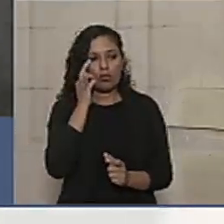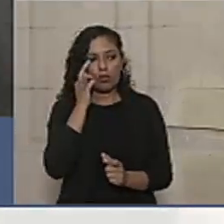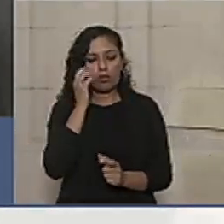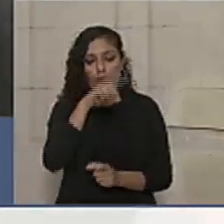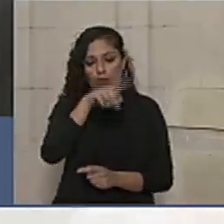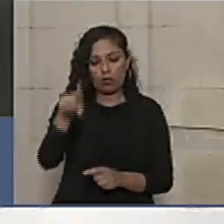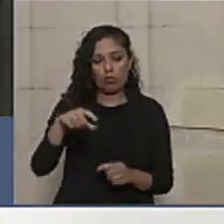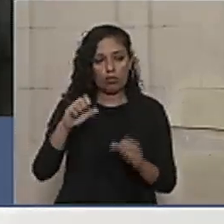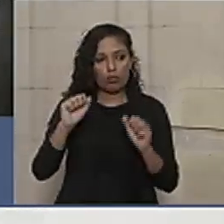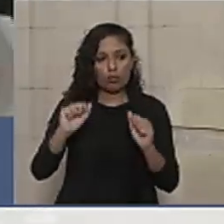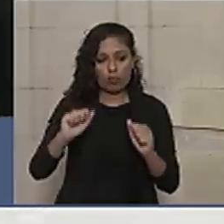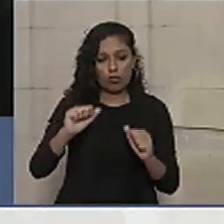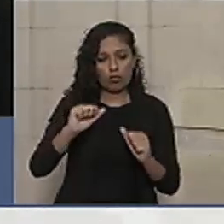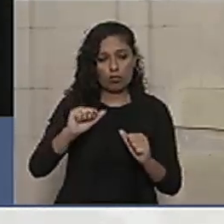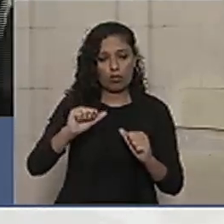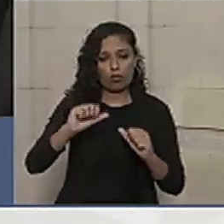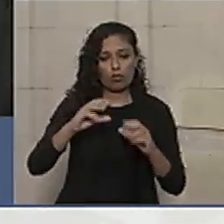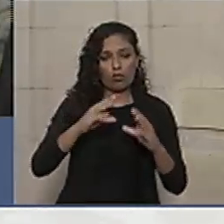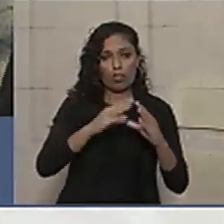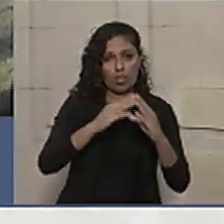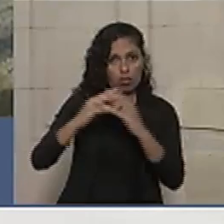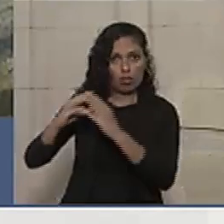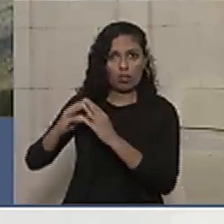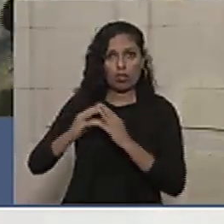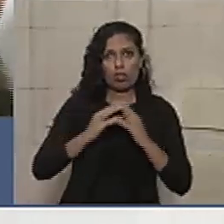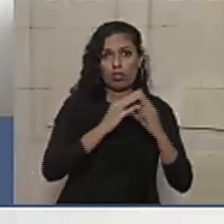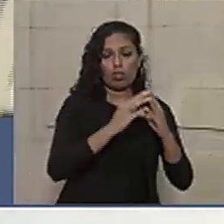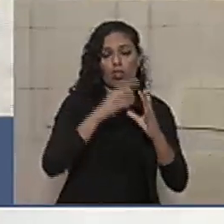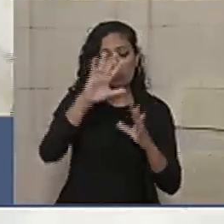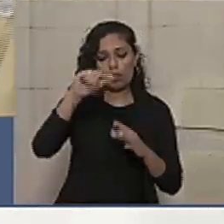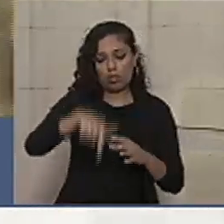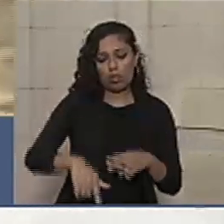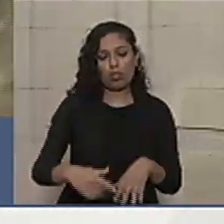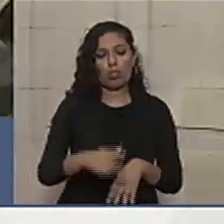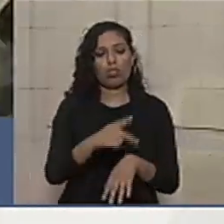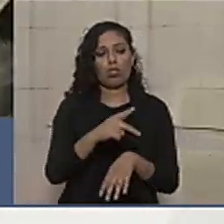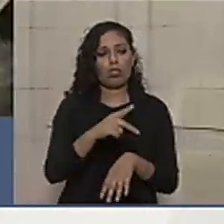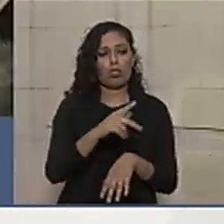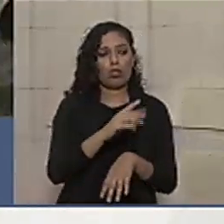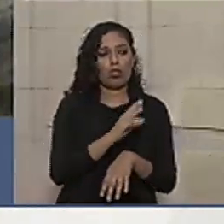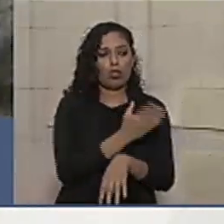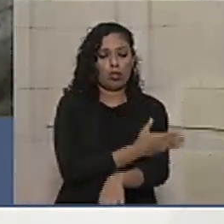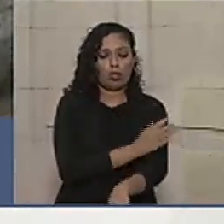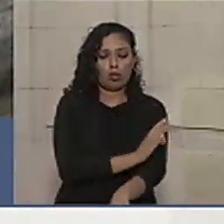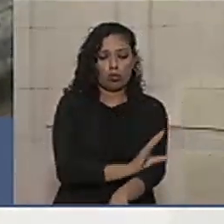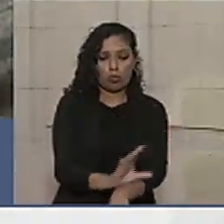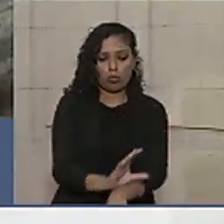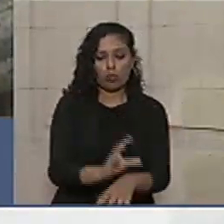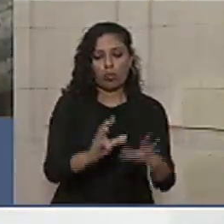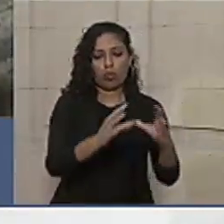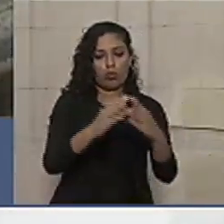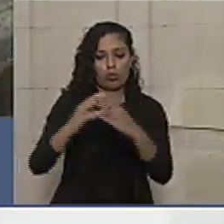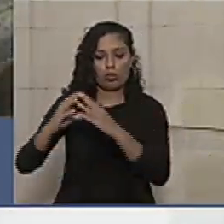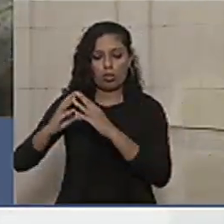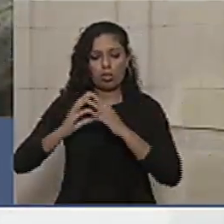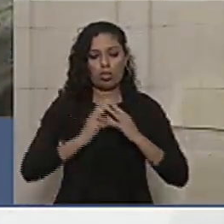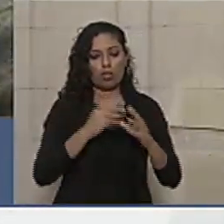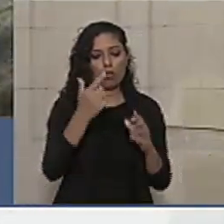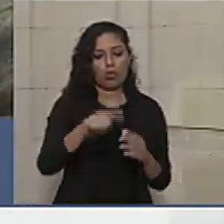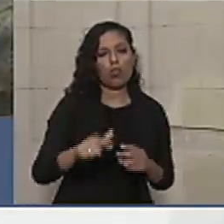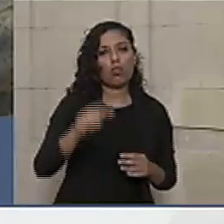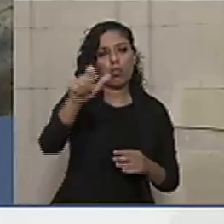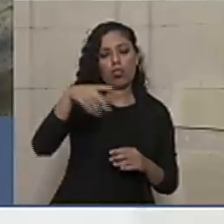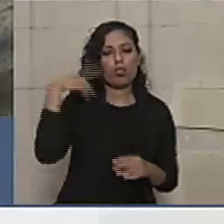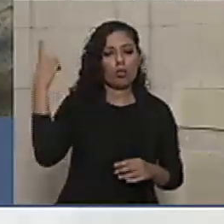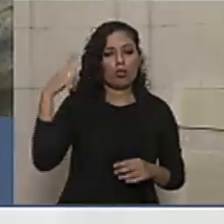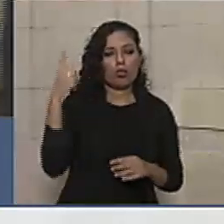podem e devem ser recicladas. E não existe ainda uma cultura de reciclagem dessas cápsulas. Então, fez bem o